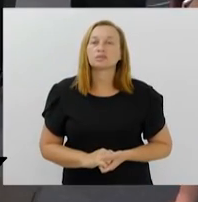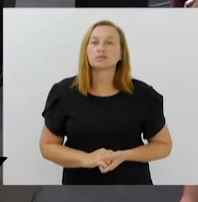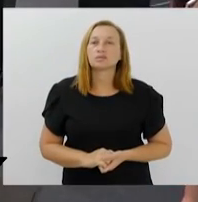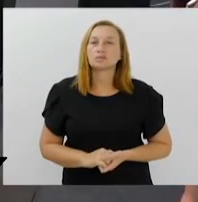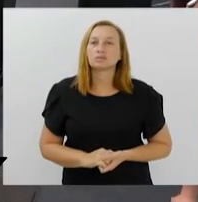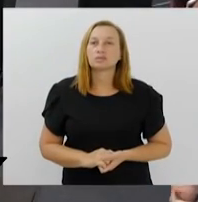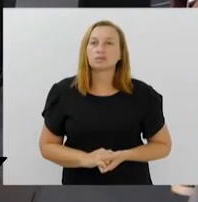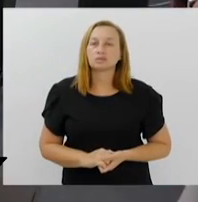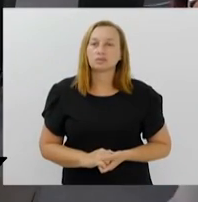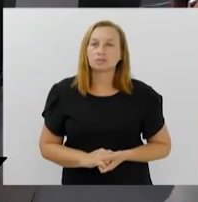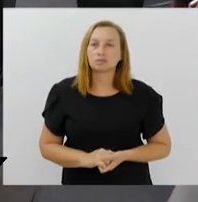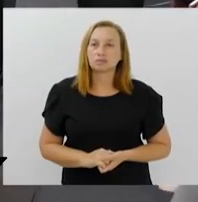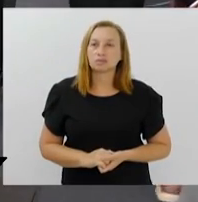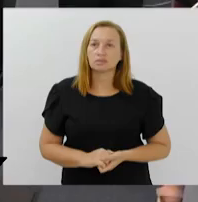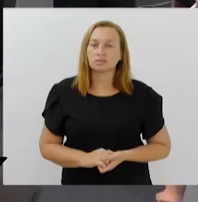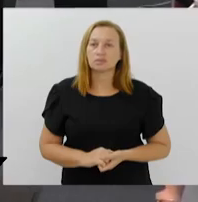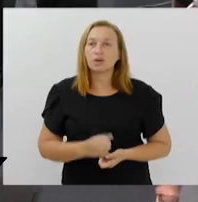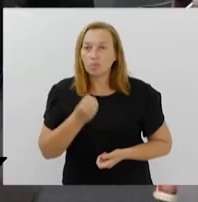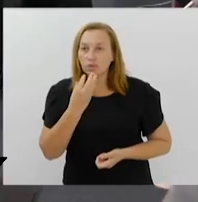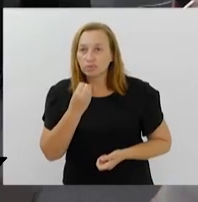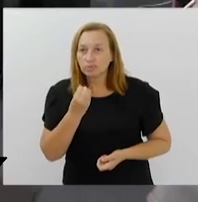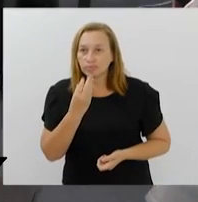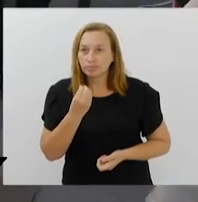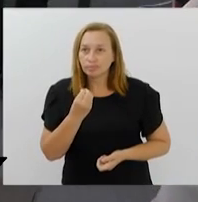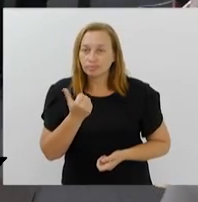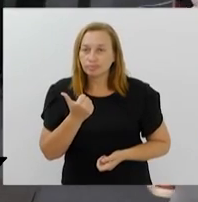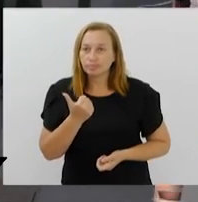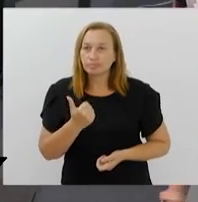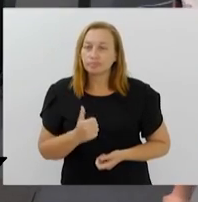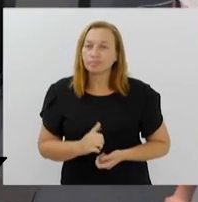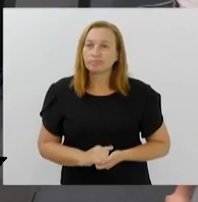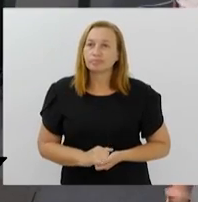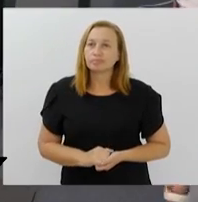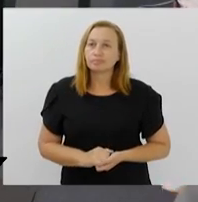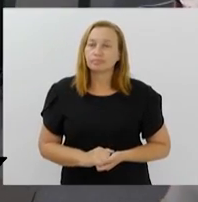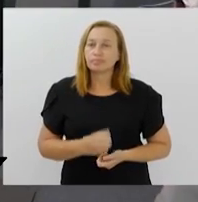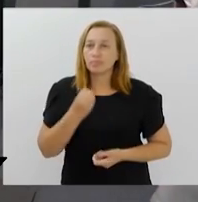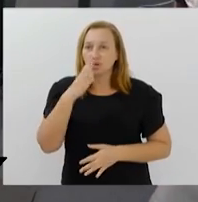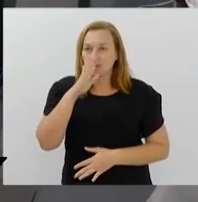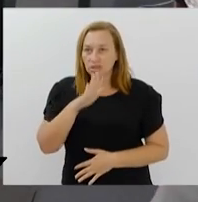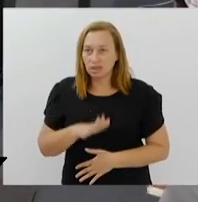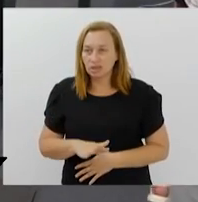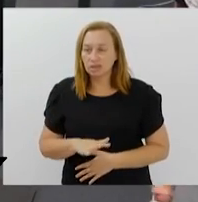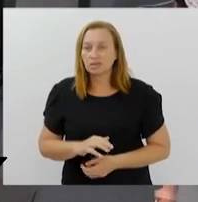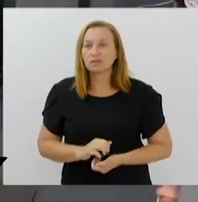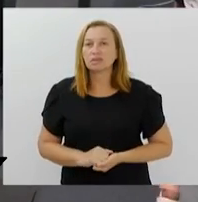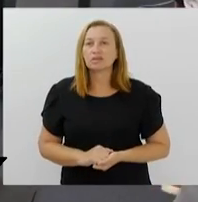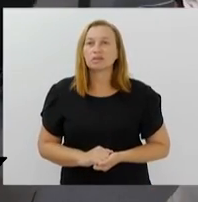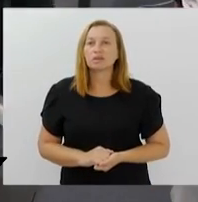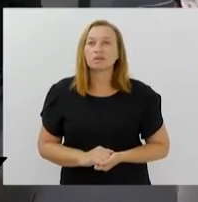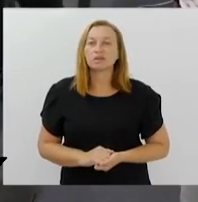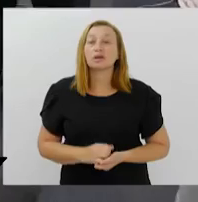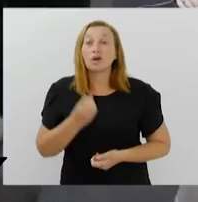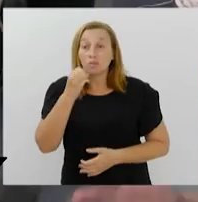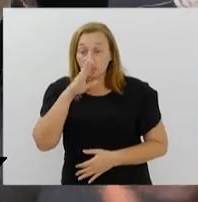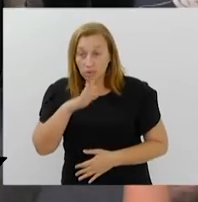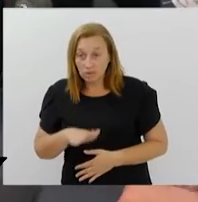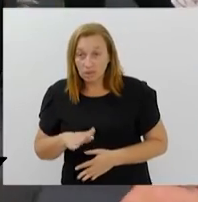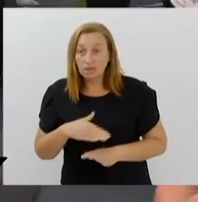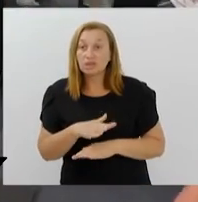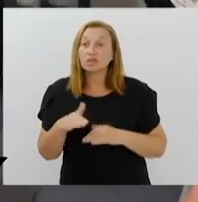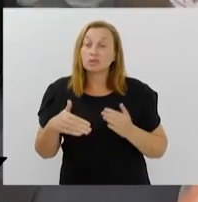legal tá bom assim Boa tarde Pedro com a palavra Boa tarde a